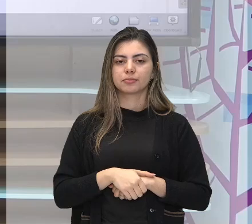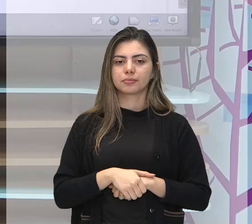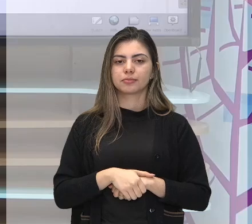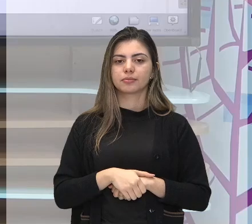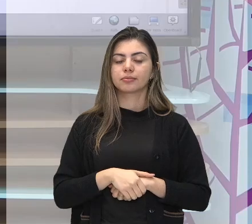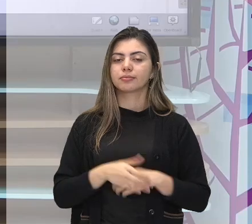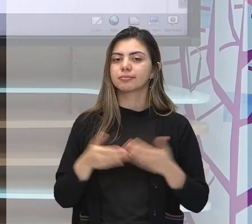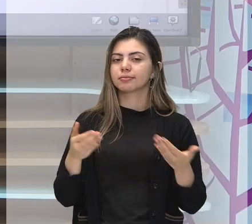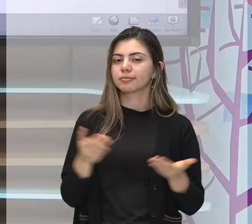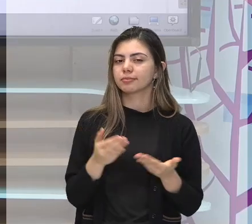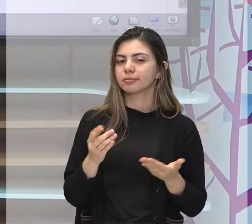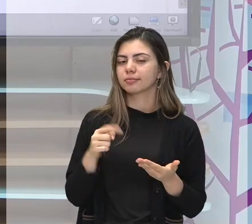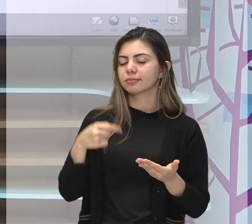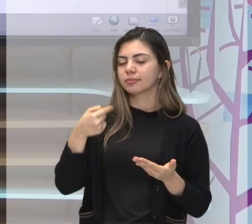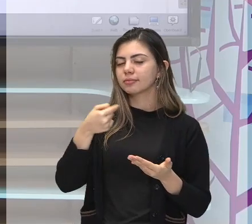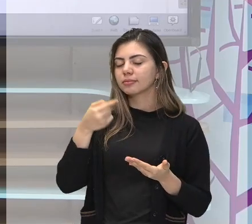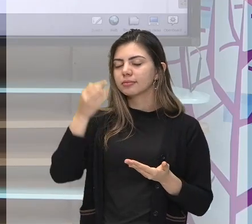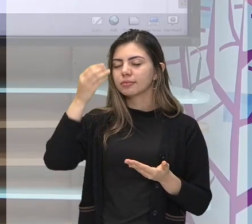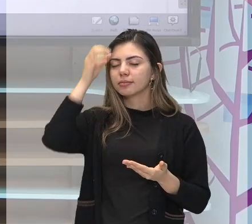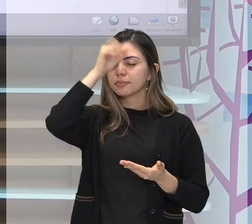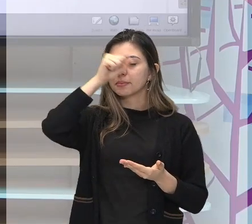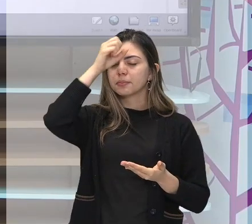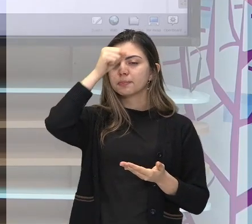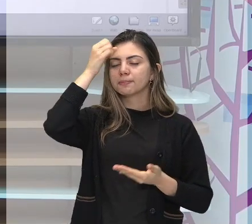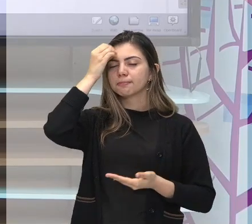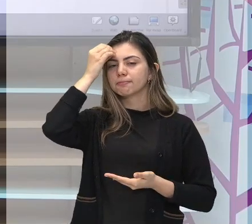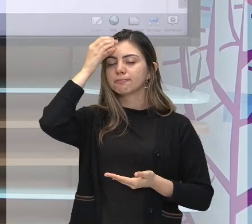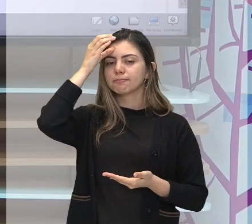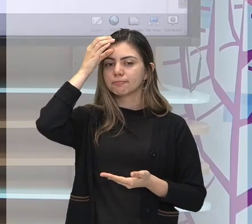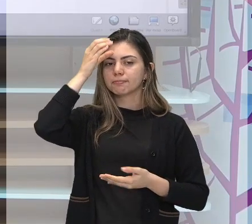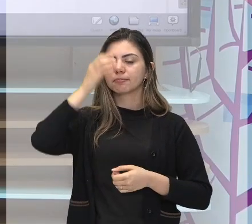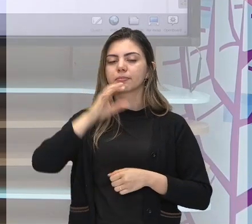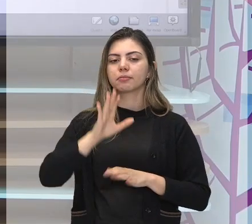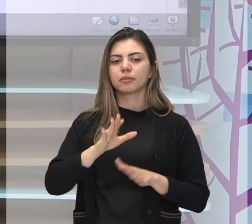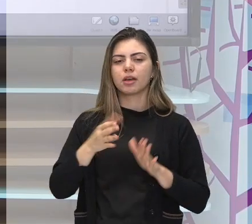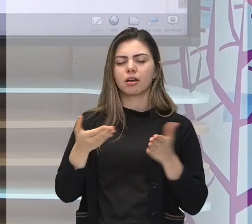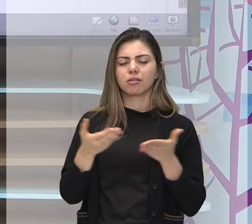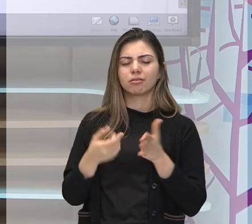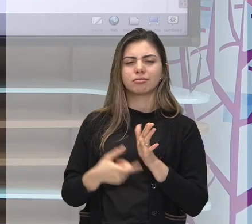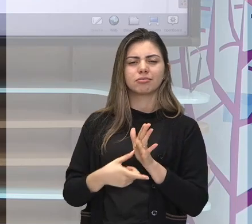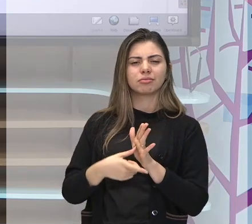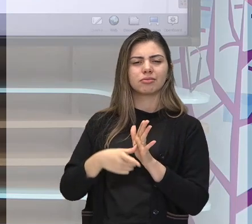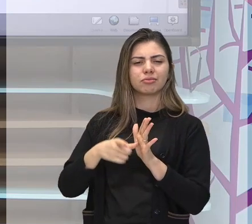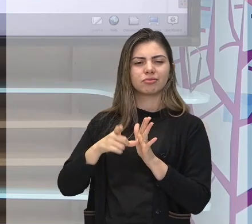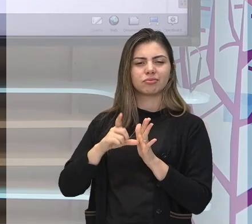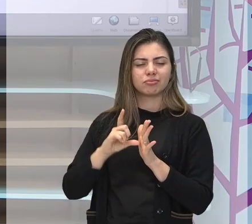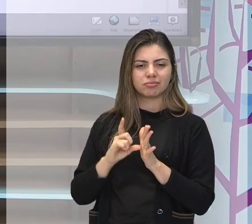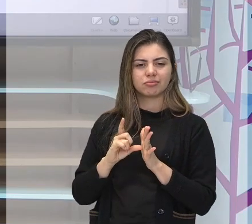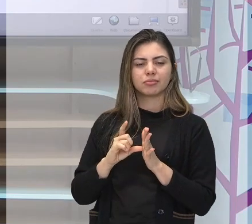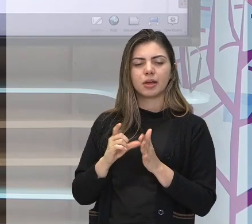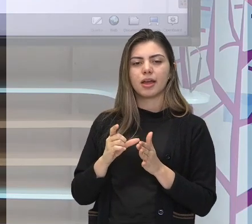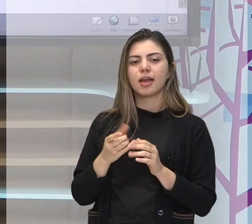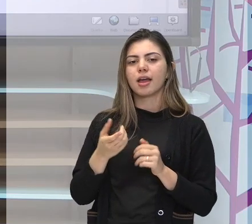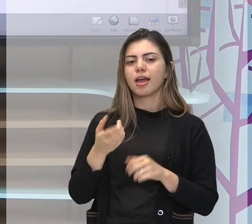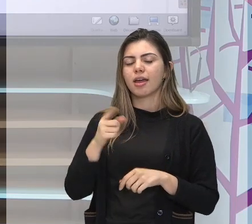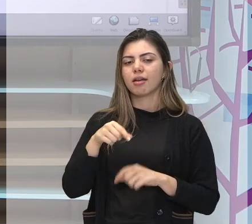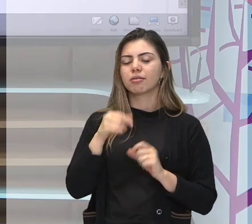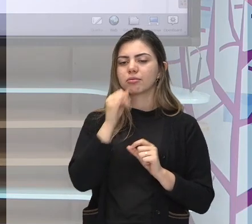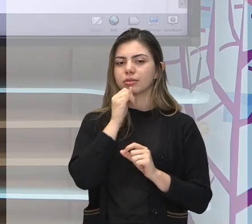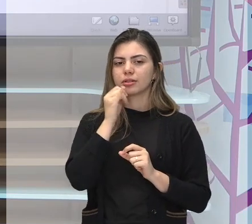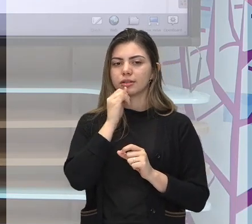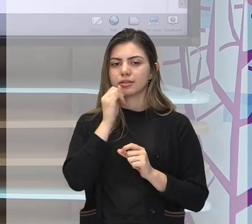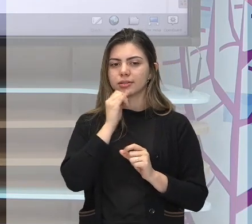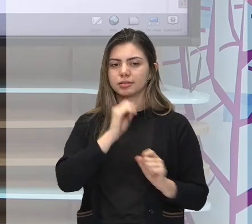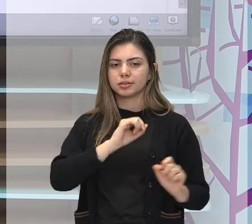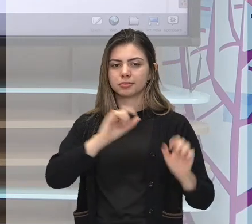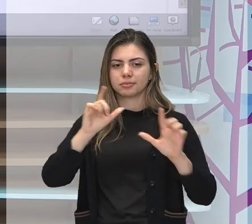para a gente amadurecer melhor, eu quero ainda voltar lá para os exemplos, né, da nossa